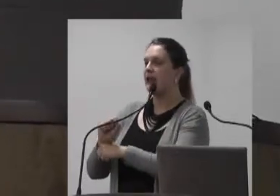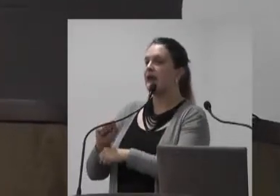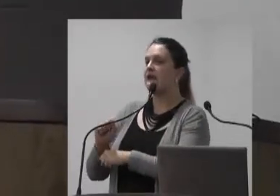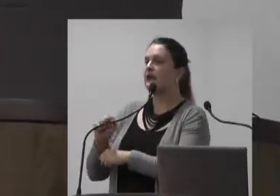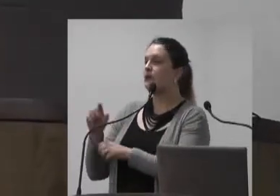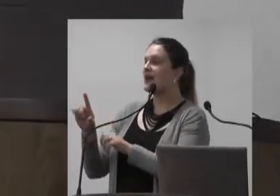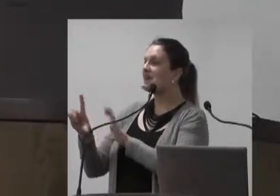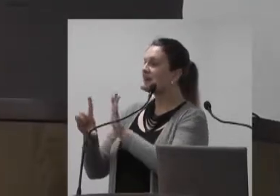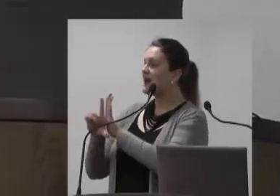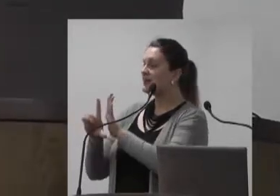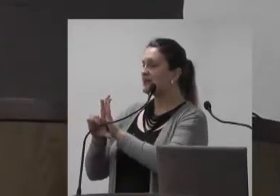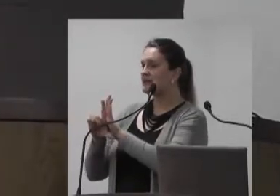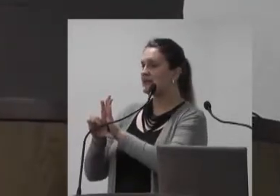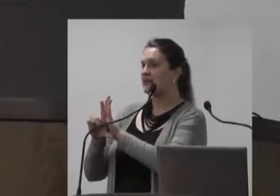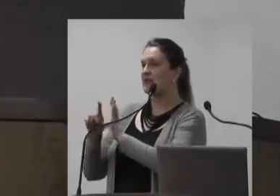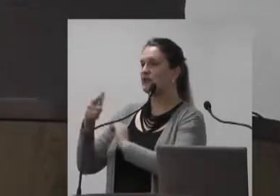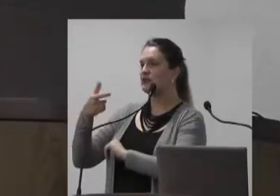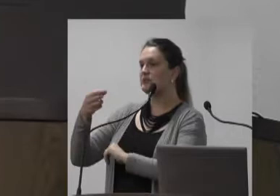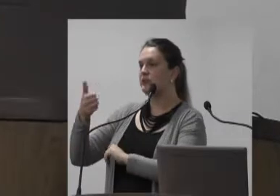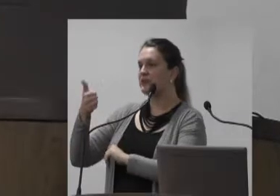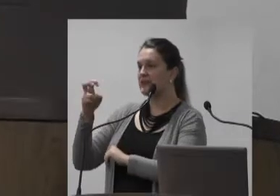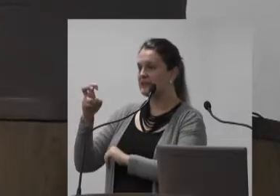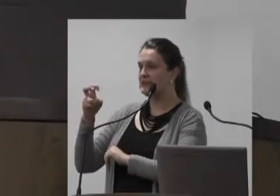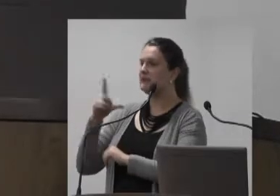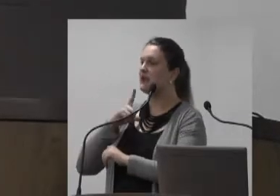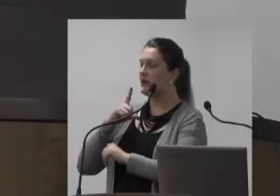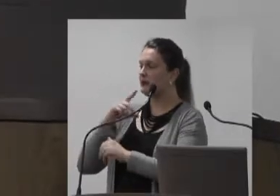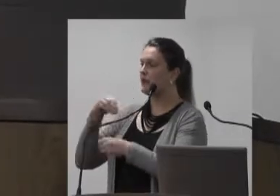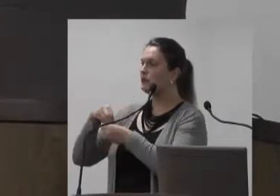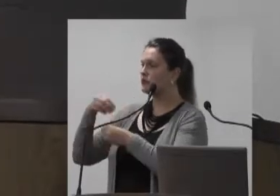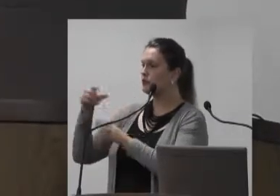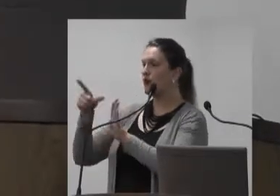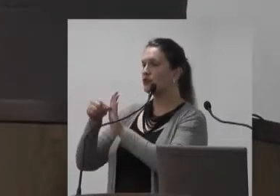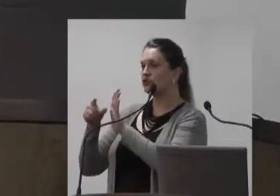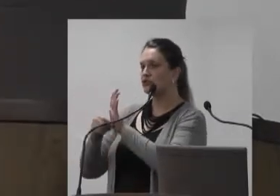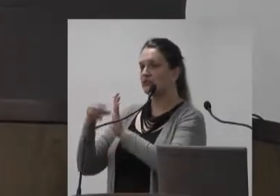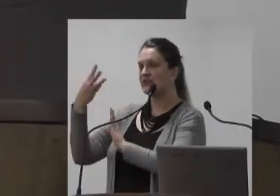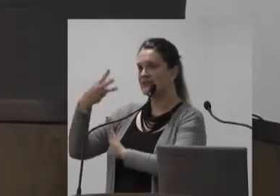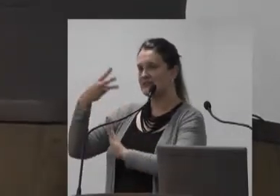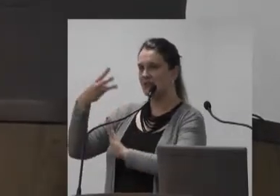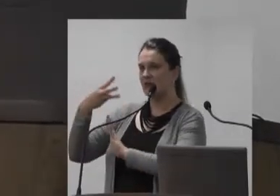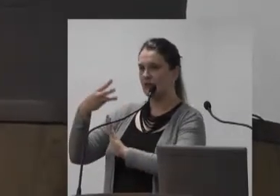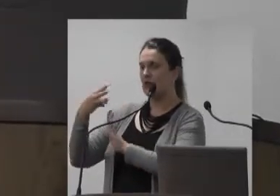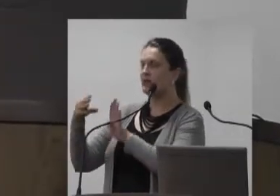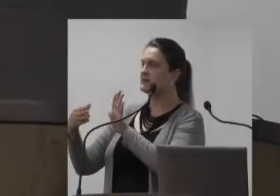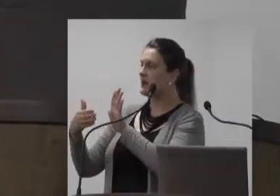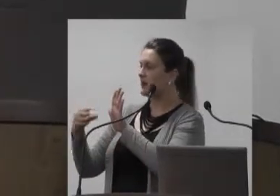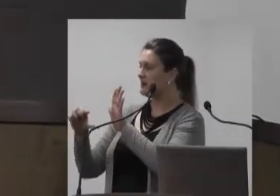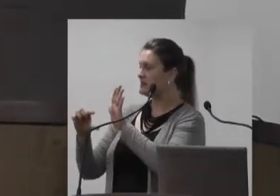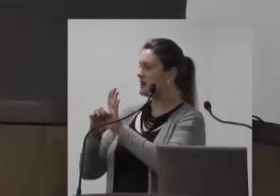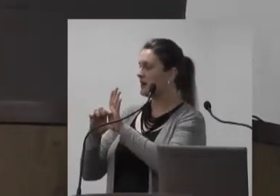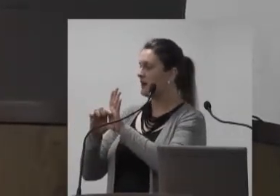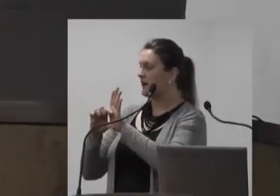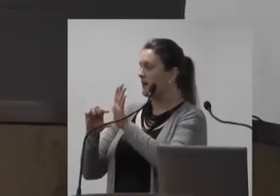dirigir. Então, nessa lei de 2015, tem dentro do artigo 3º